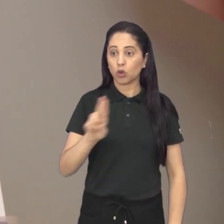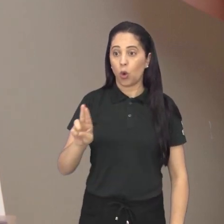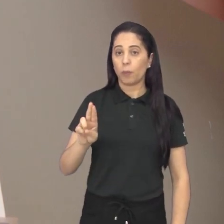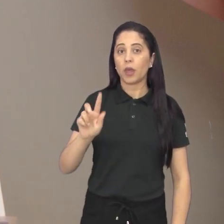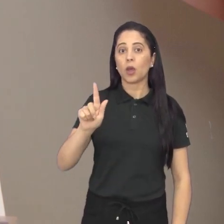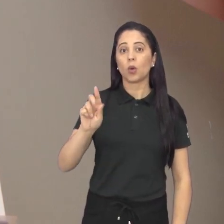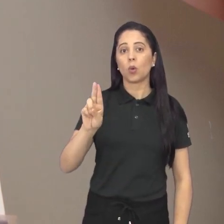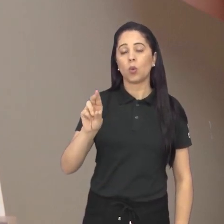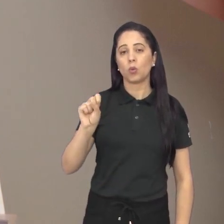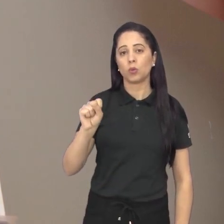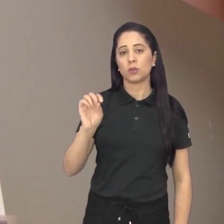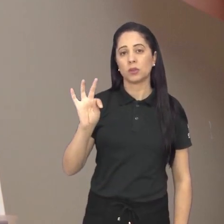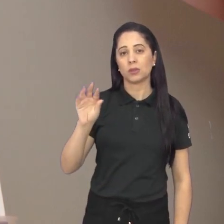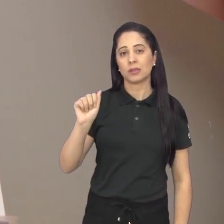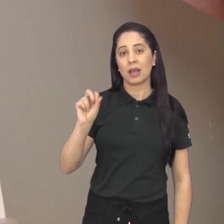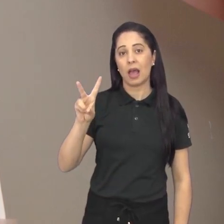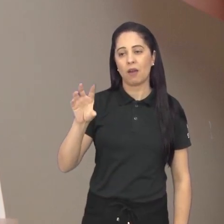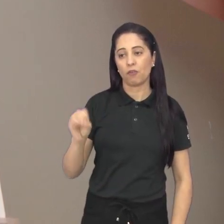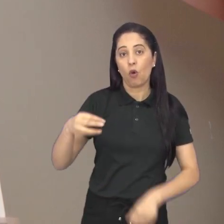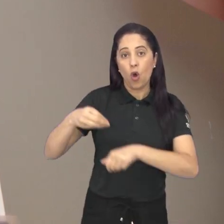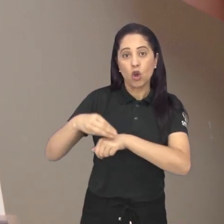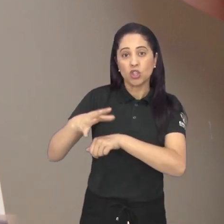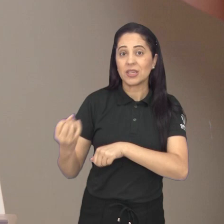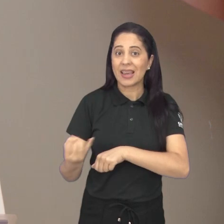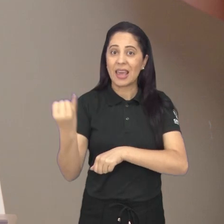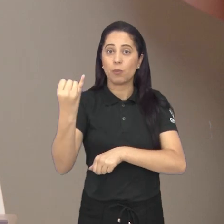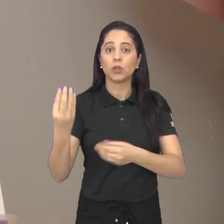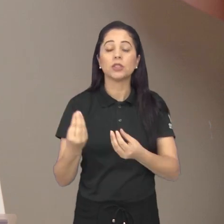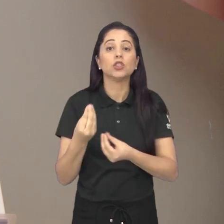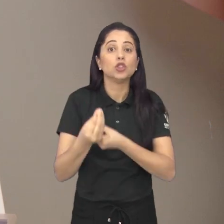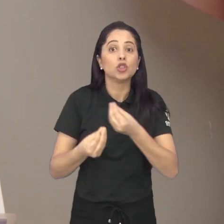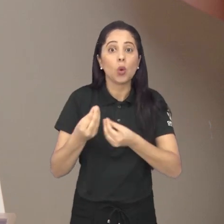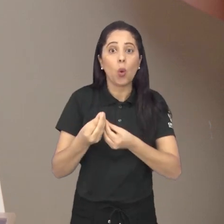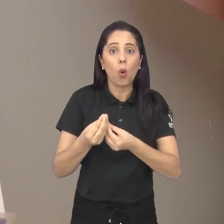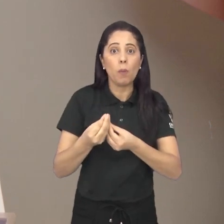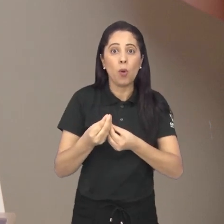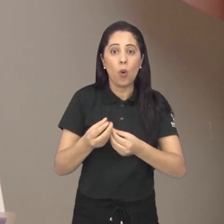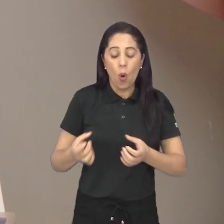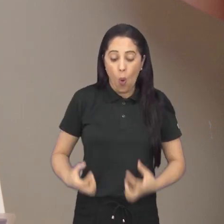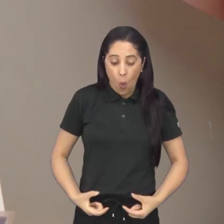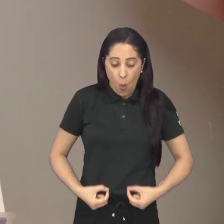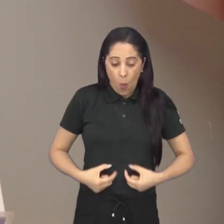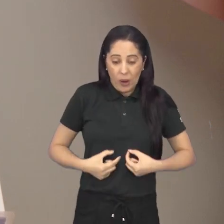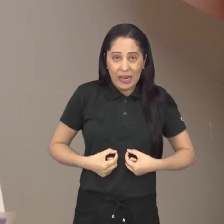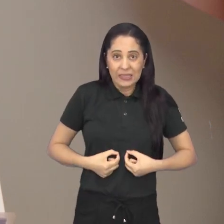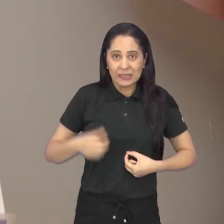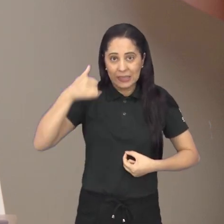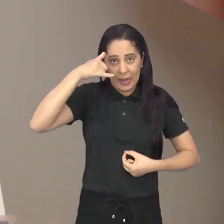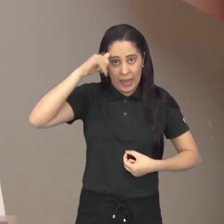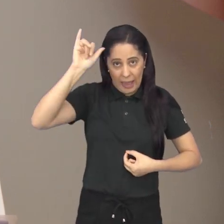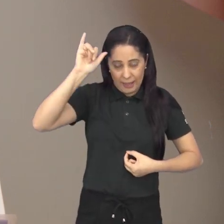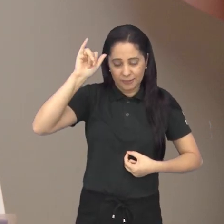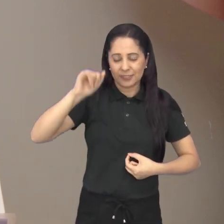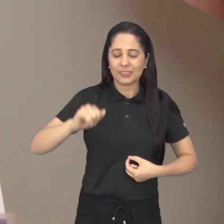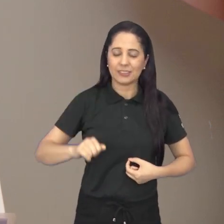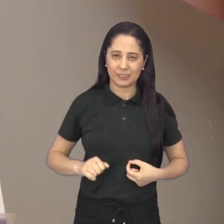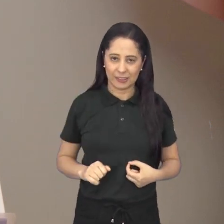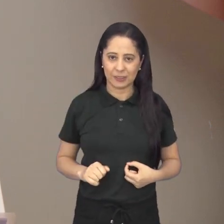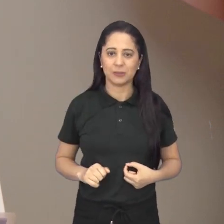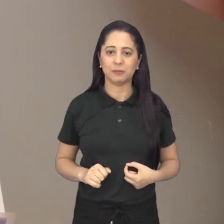Rachid, com dicas importantíssimas de como prevenir o câncer de intestino, também conhecido como